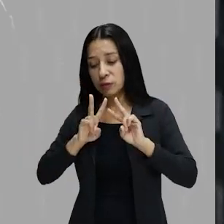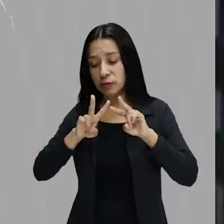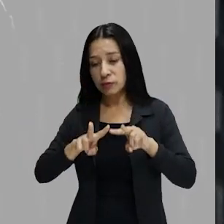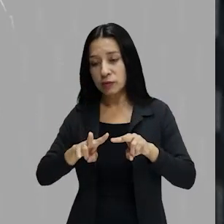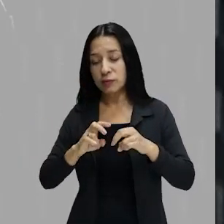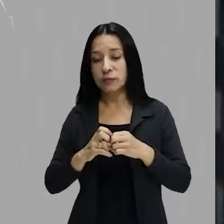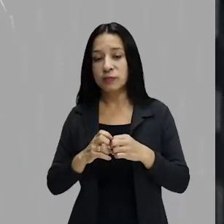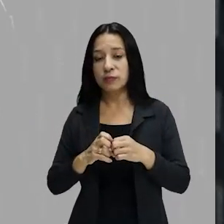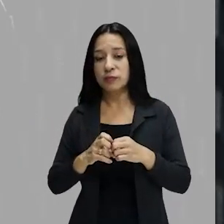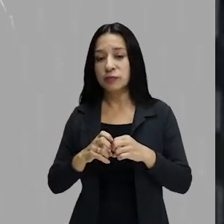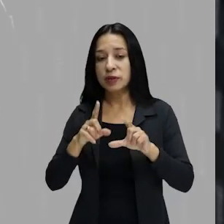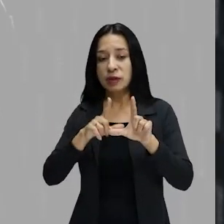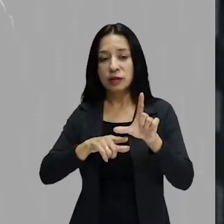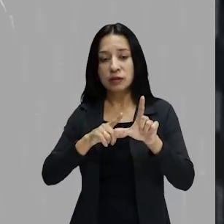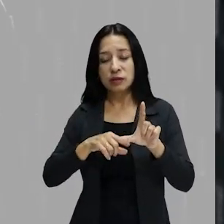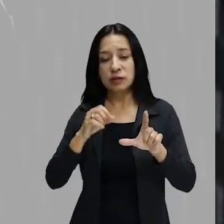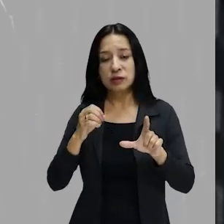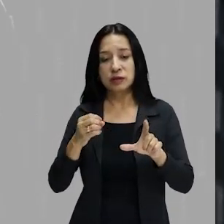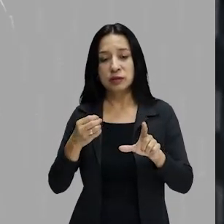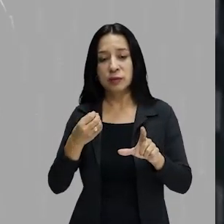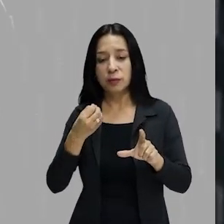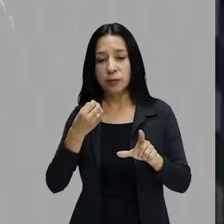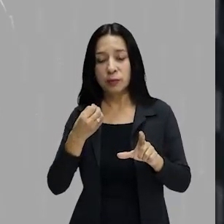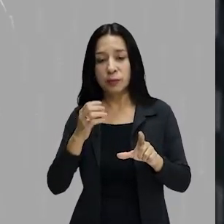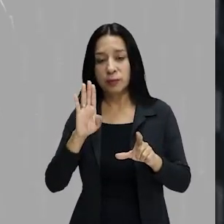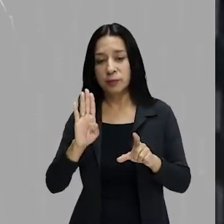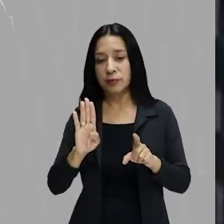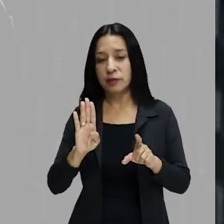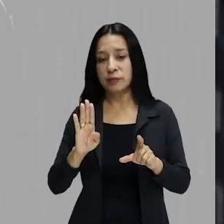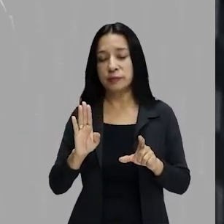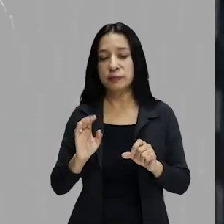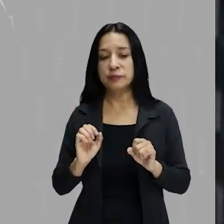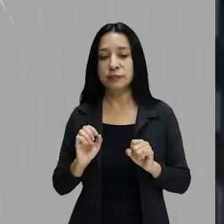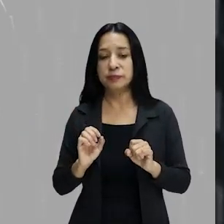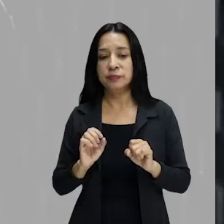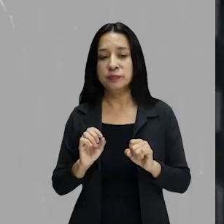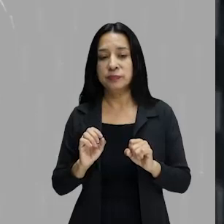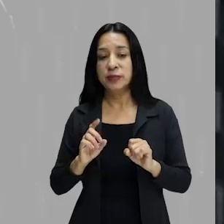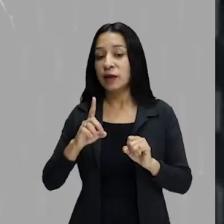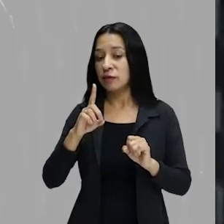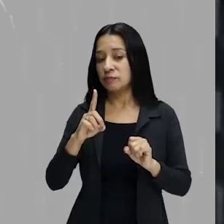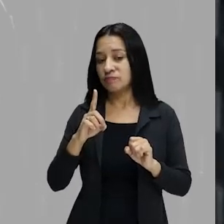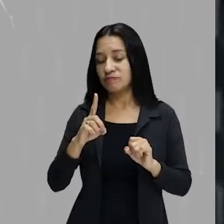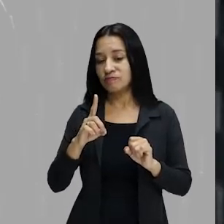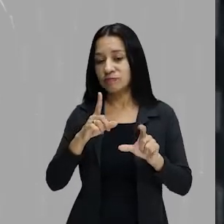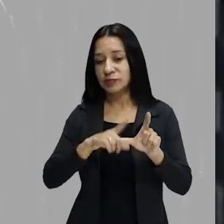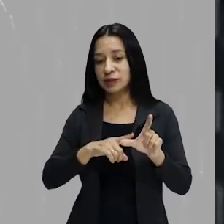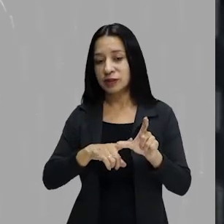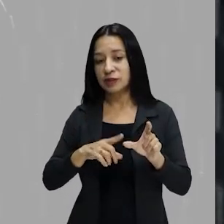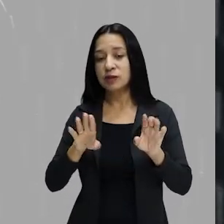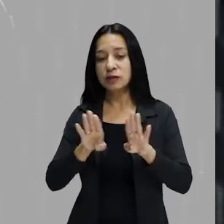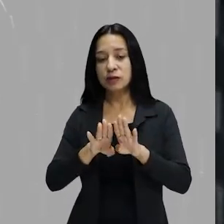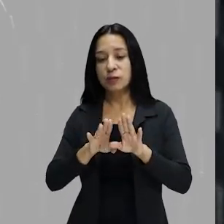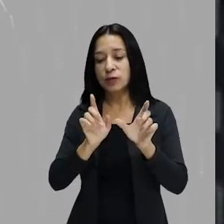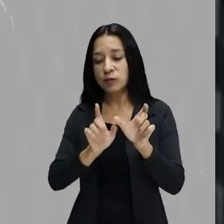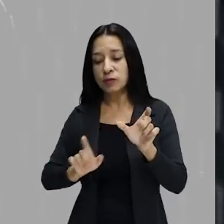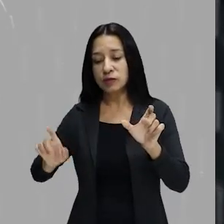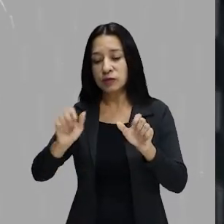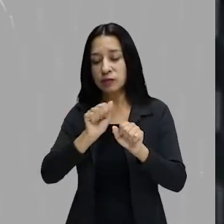que sobrou. E essa daqui, ó, viajaremos se não chover amanhã, também é adverbial. Então, você